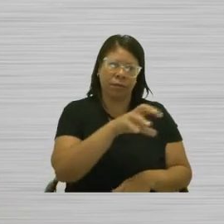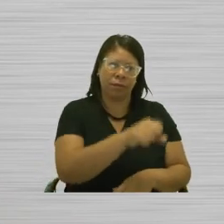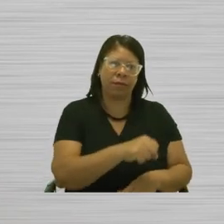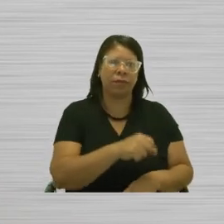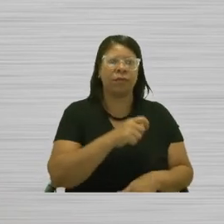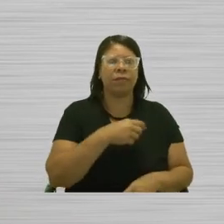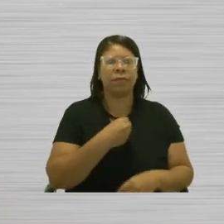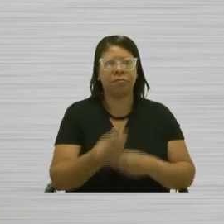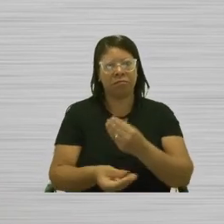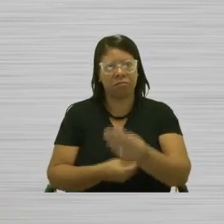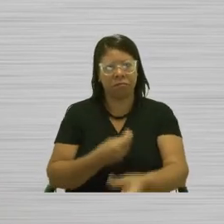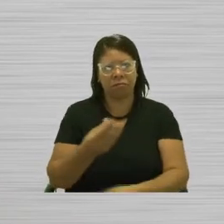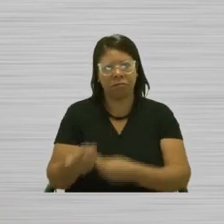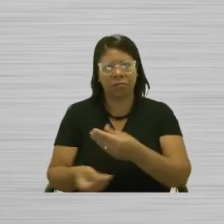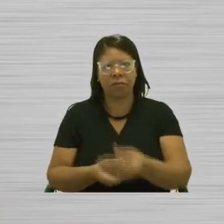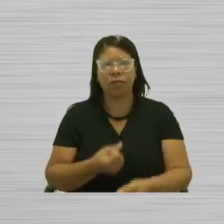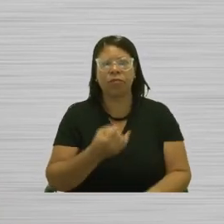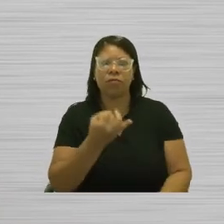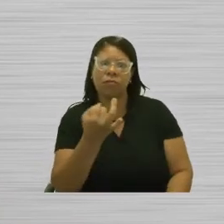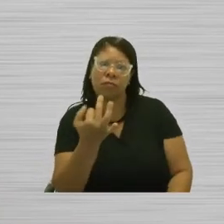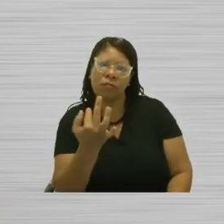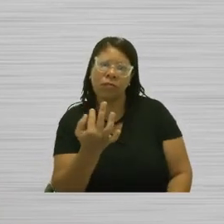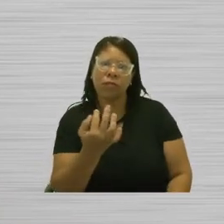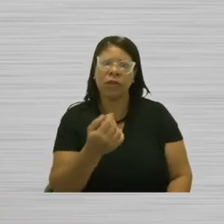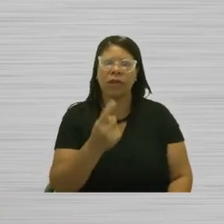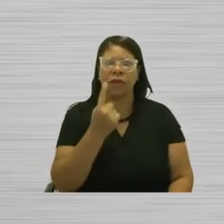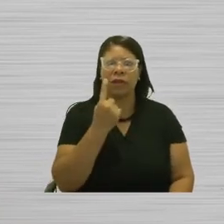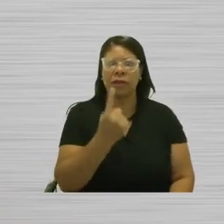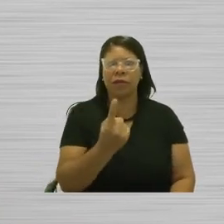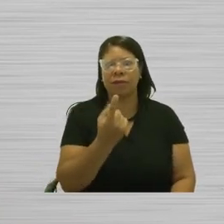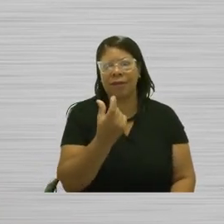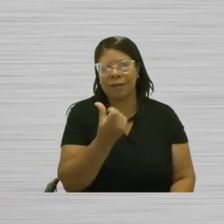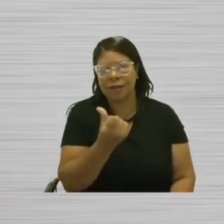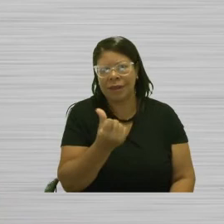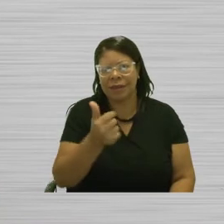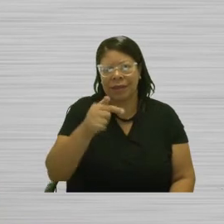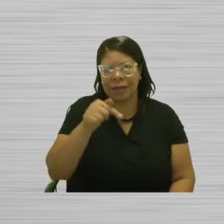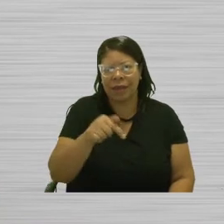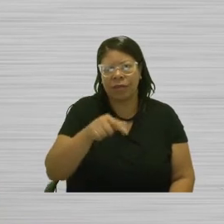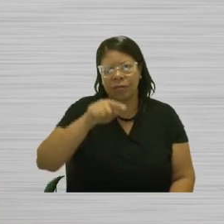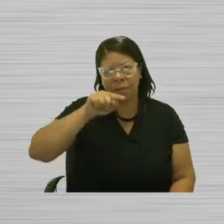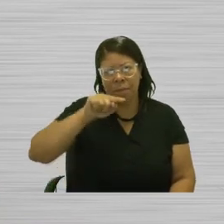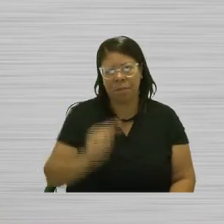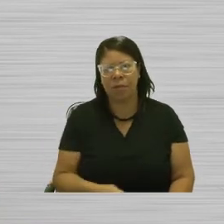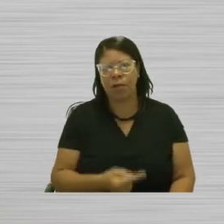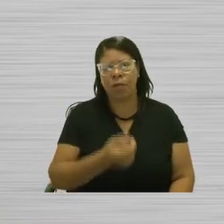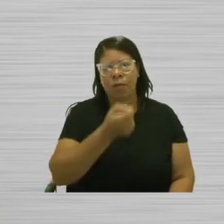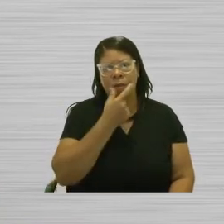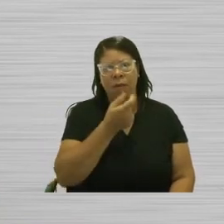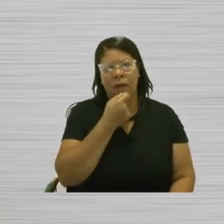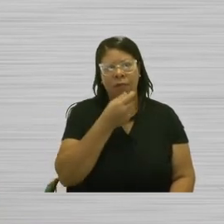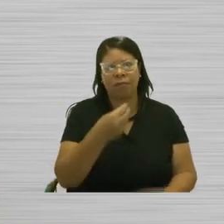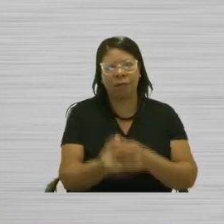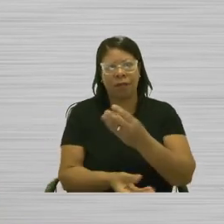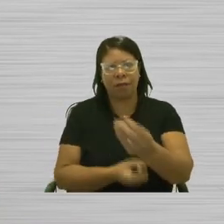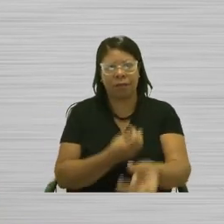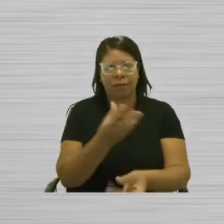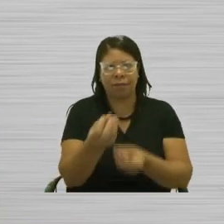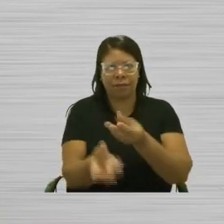terceiro quadrimestre, mais de 167 mil medicamentos distribuídos.